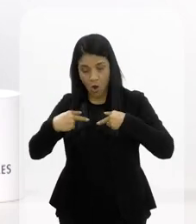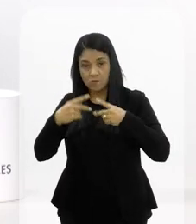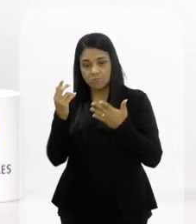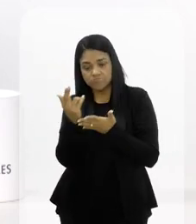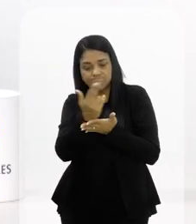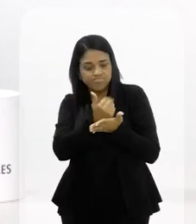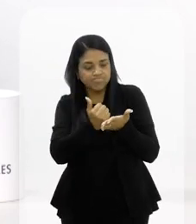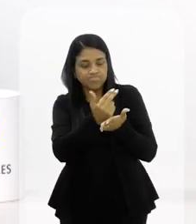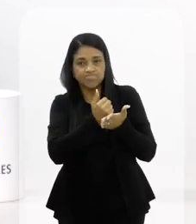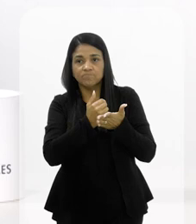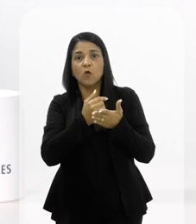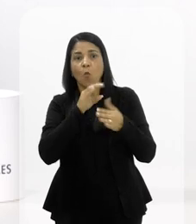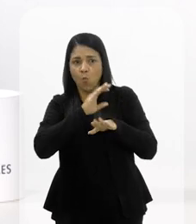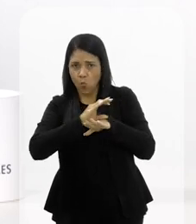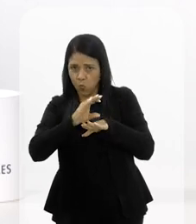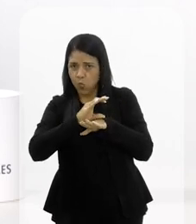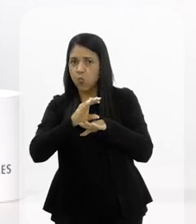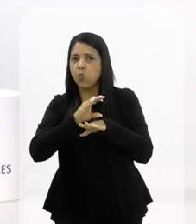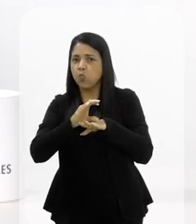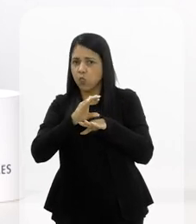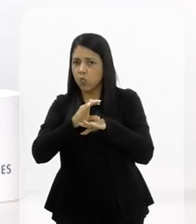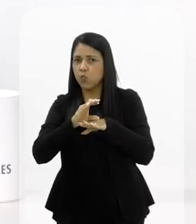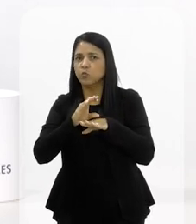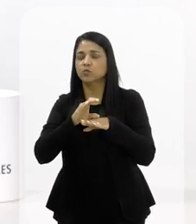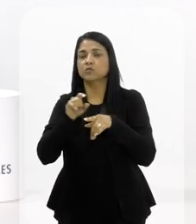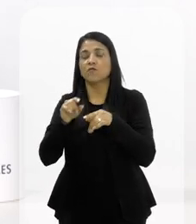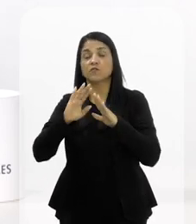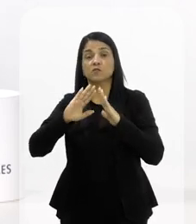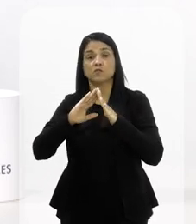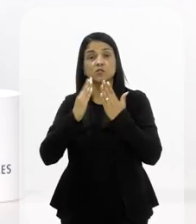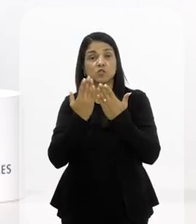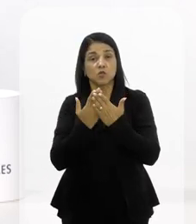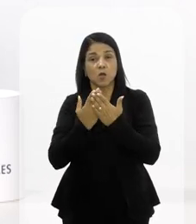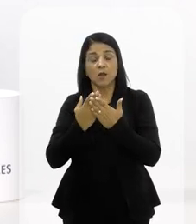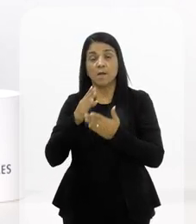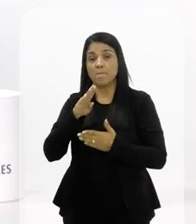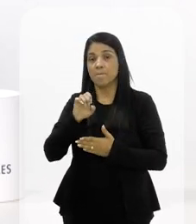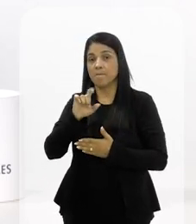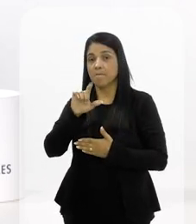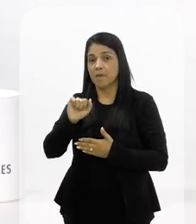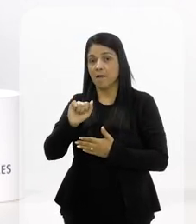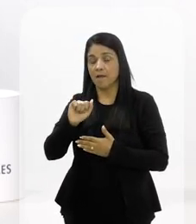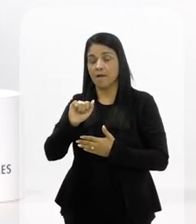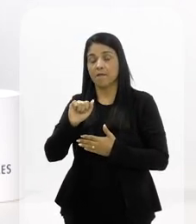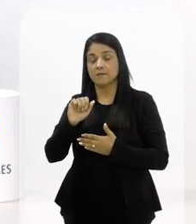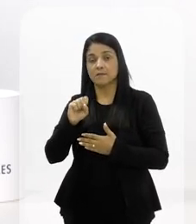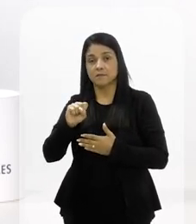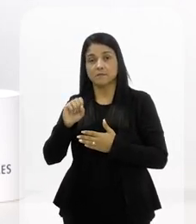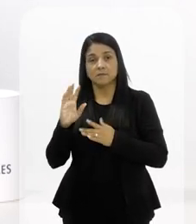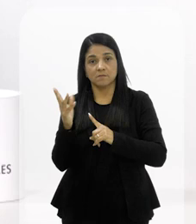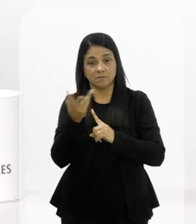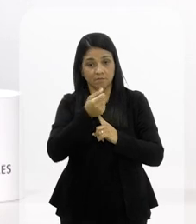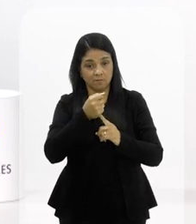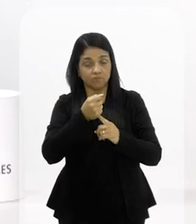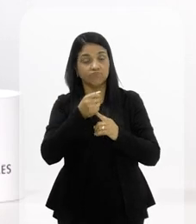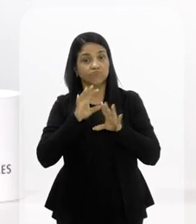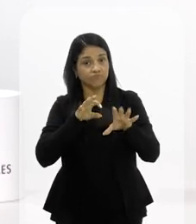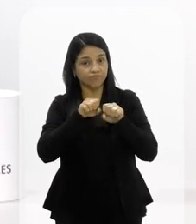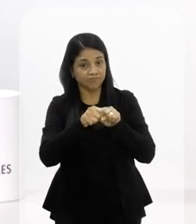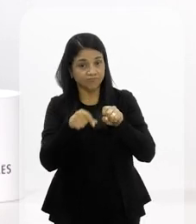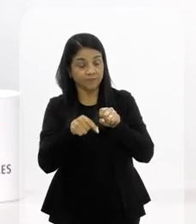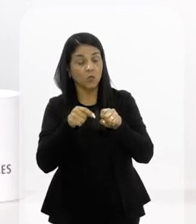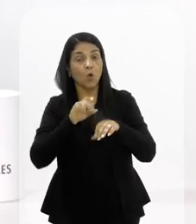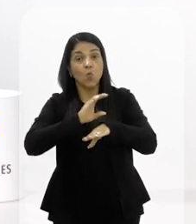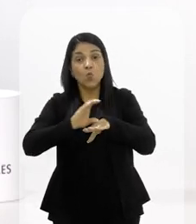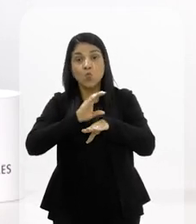um ilustrador você teve um curso né sim eu fiz escola de Belas Artes quando eu saí eu fundei um curso de desenho e eu dei